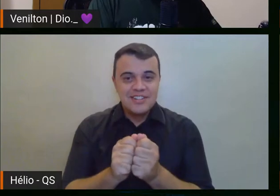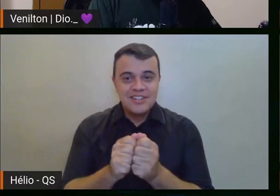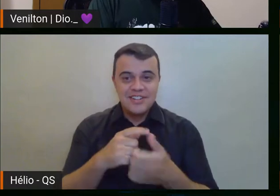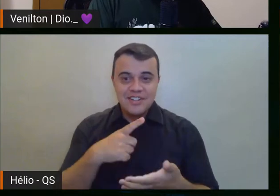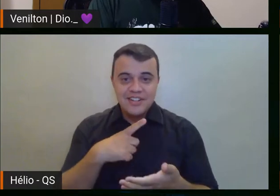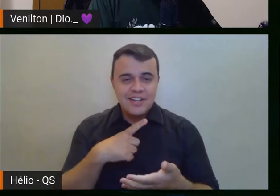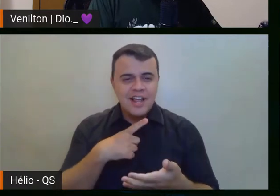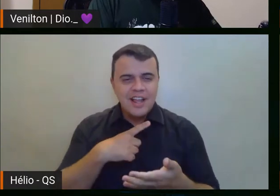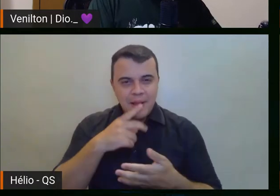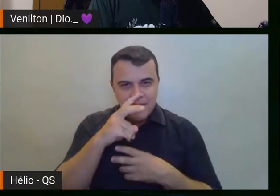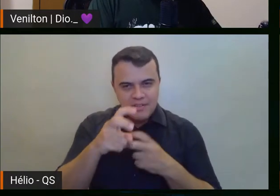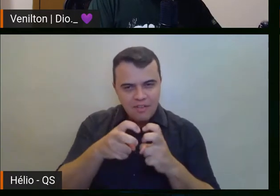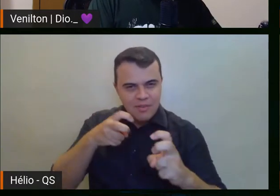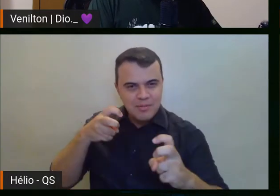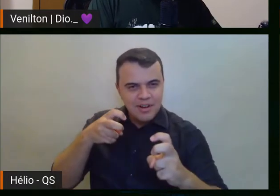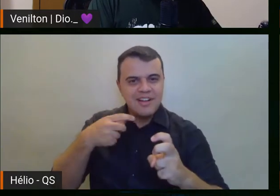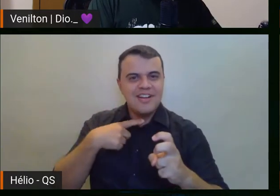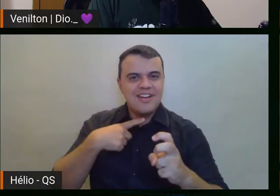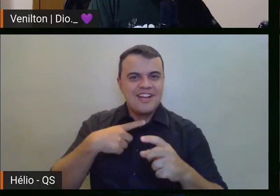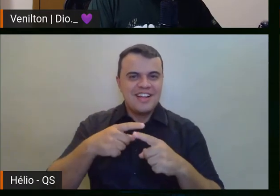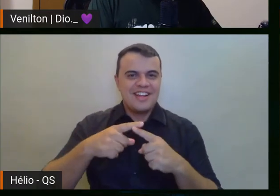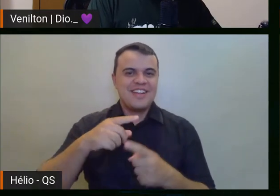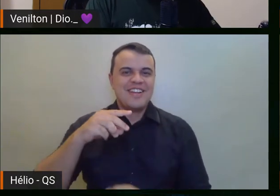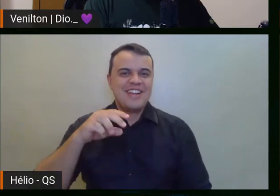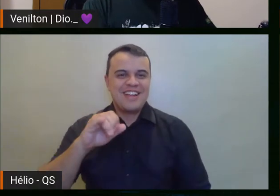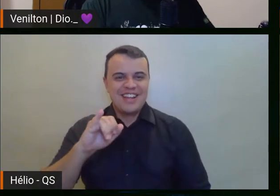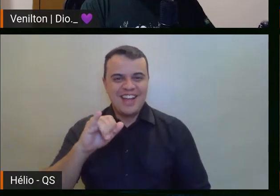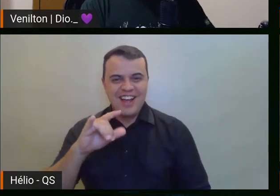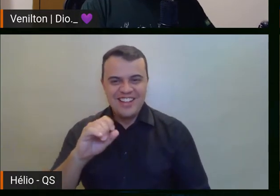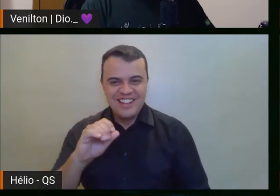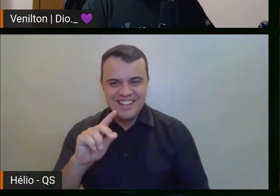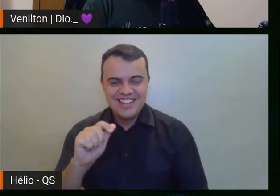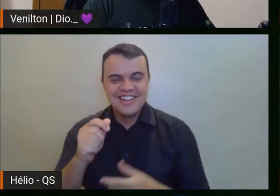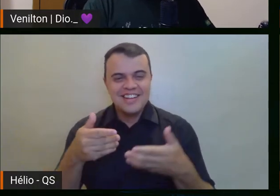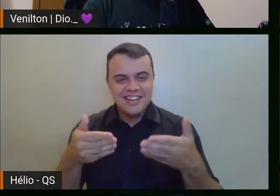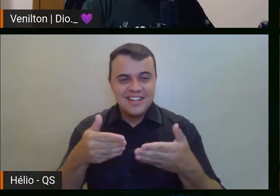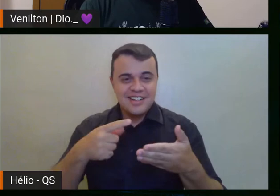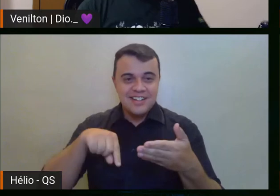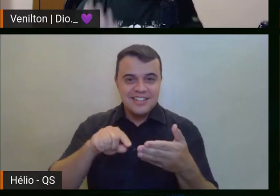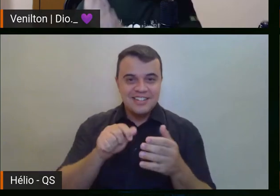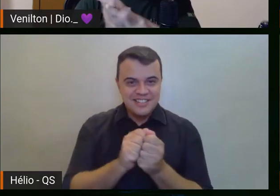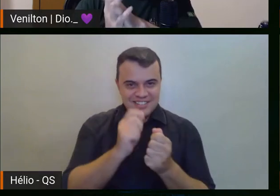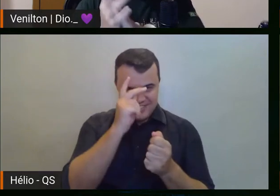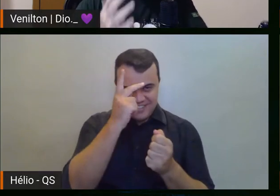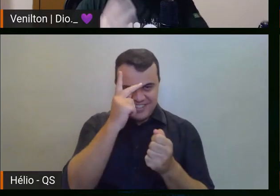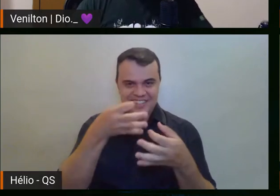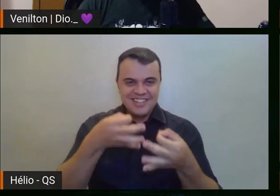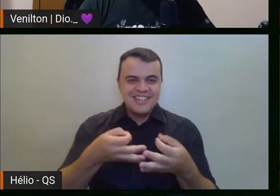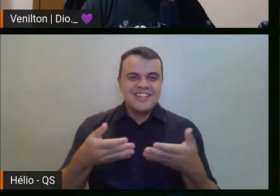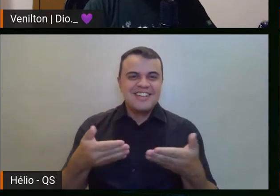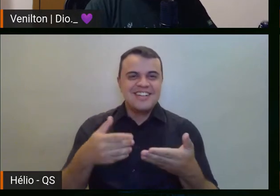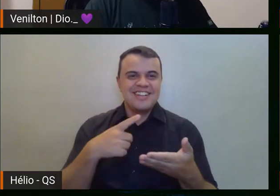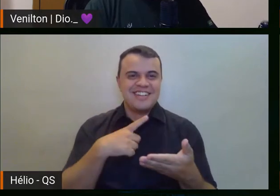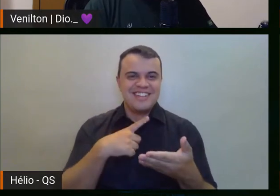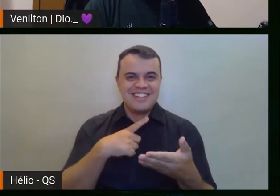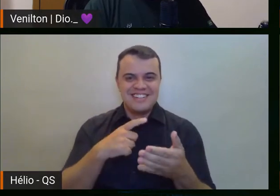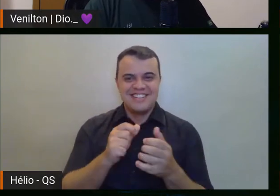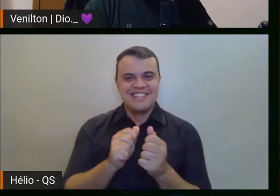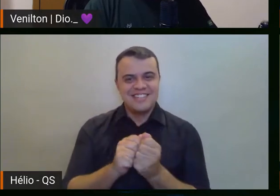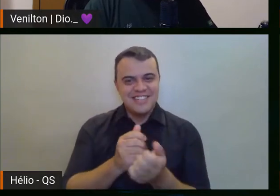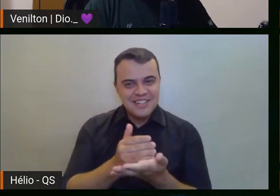Panda Mestre Yoda e Graziele né então vamos começar esse dia